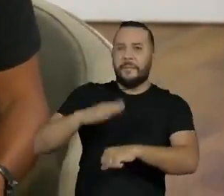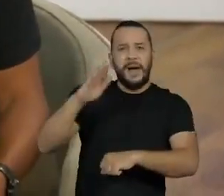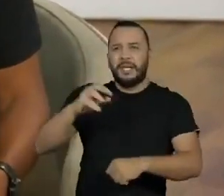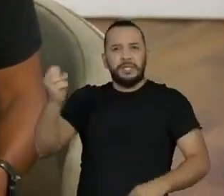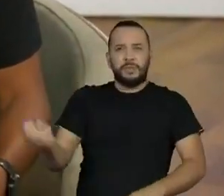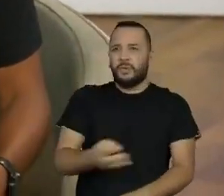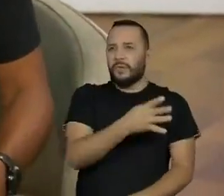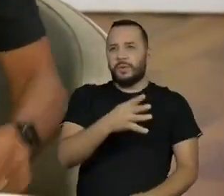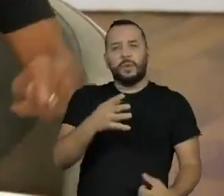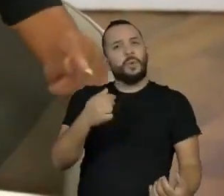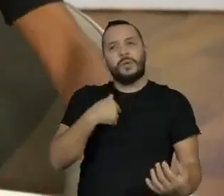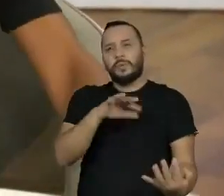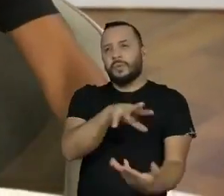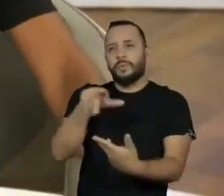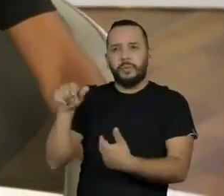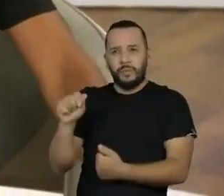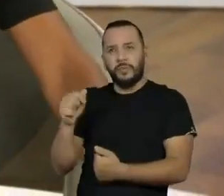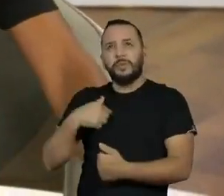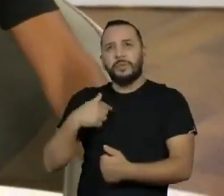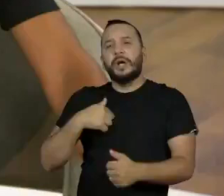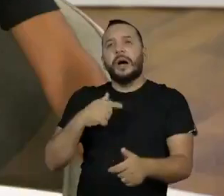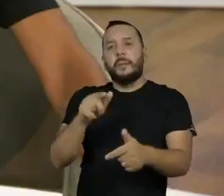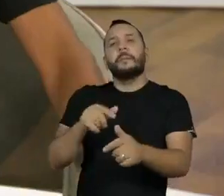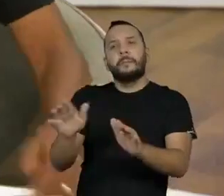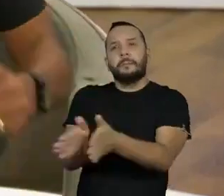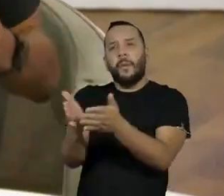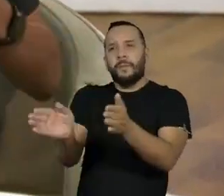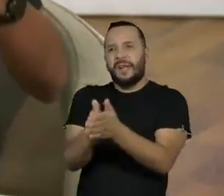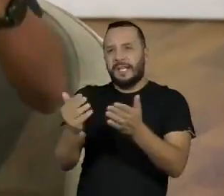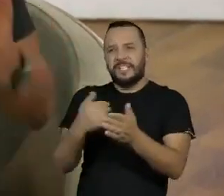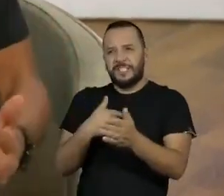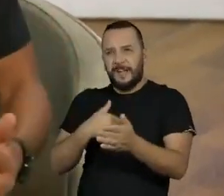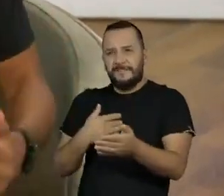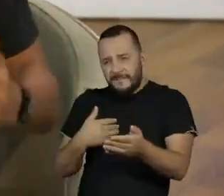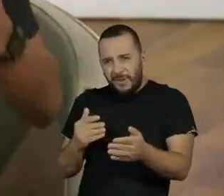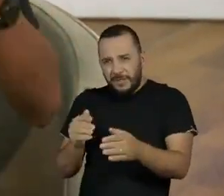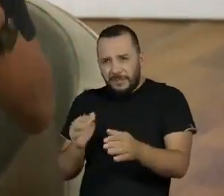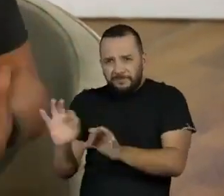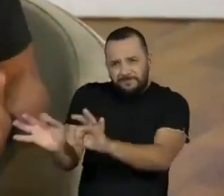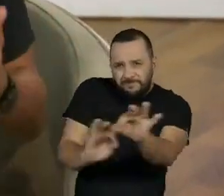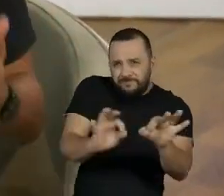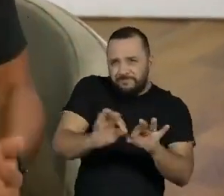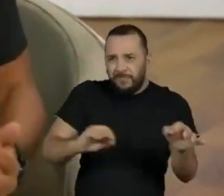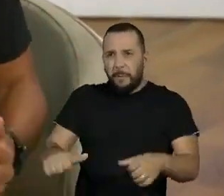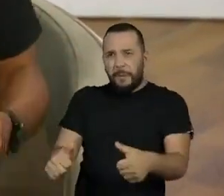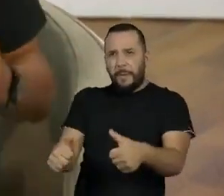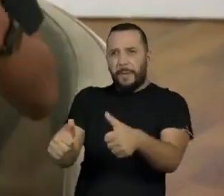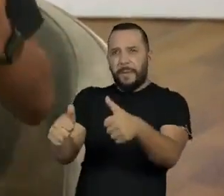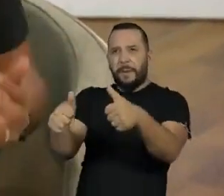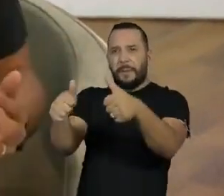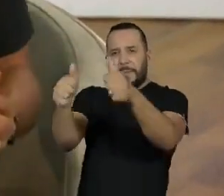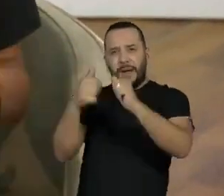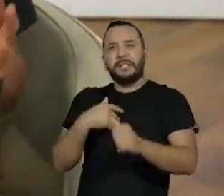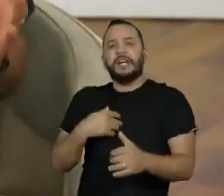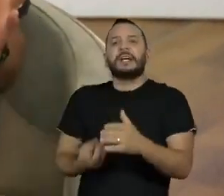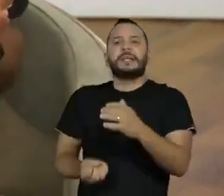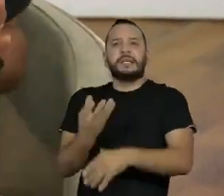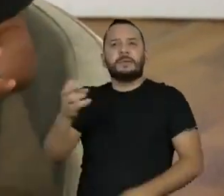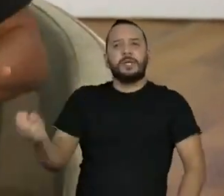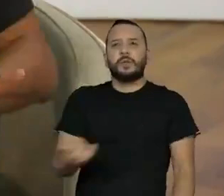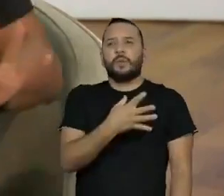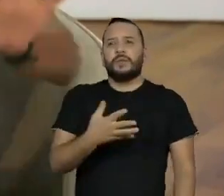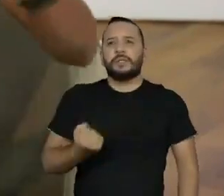na construção de soluções para combater a pobreza na favela. Então, a gente investe muito em inovação para construir.